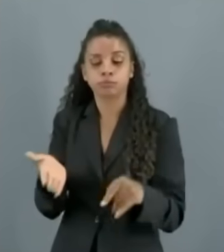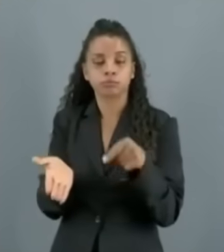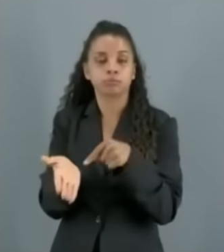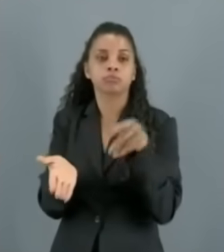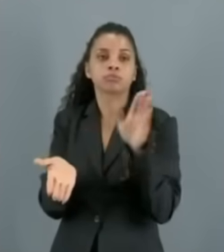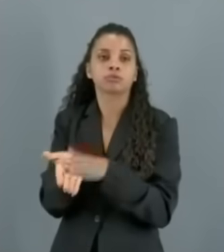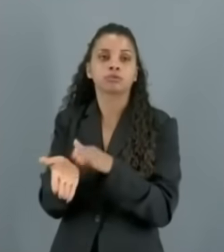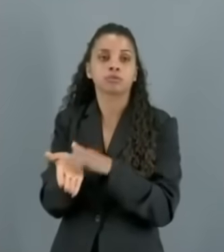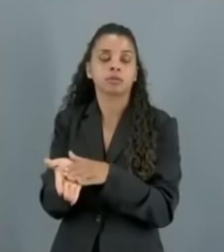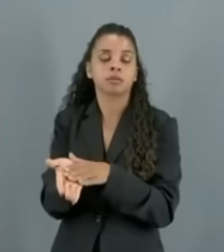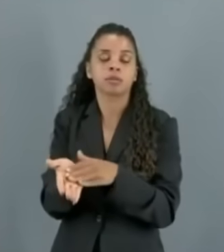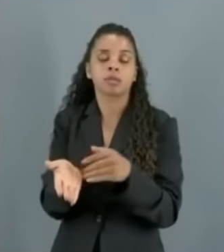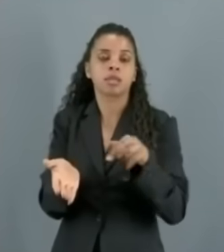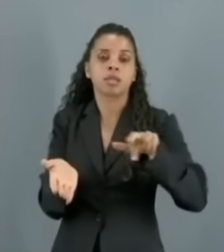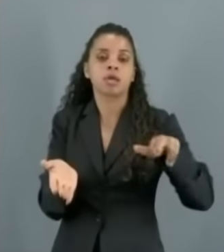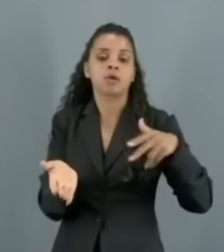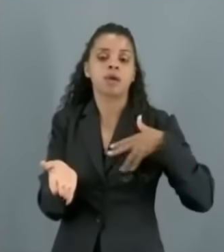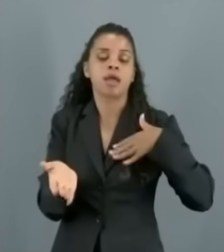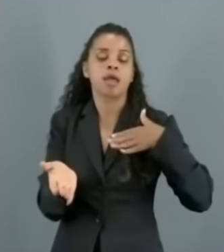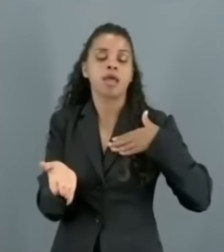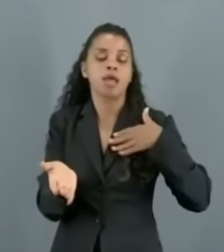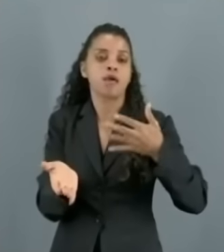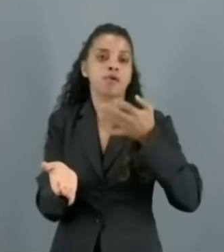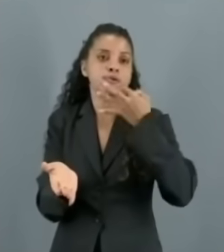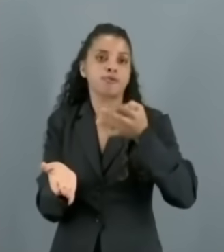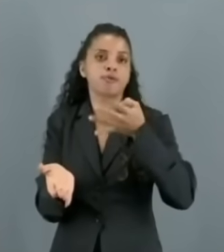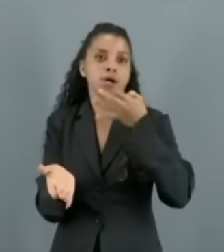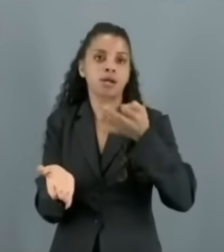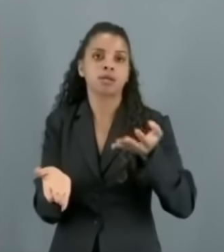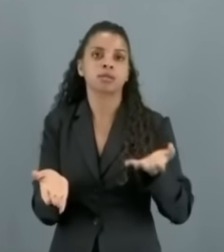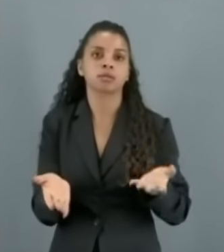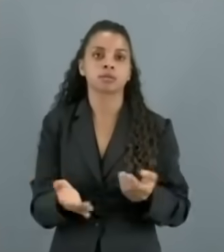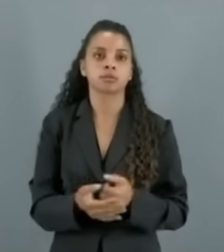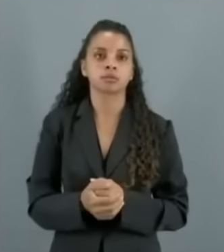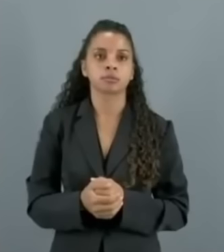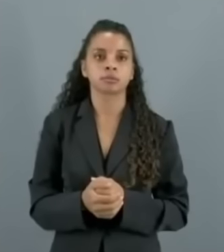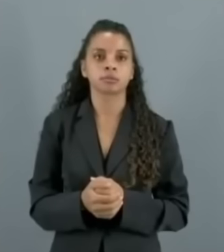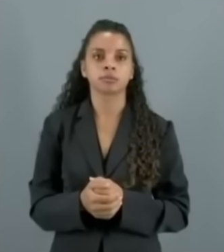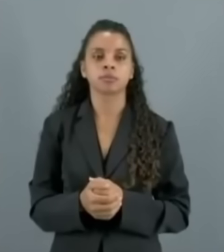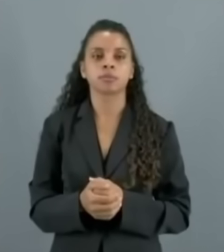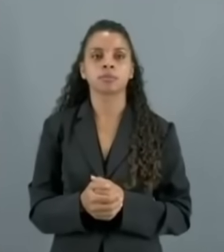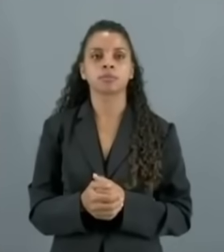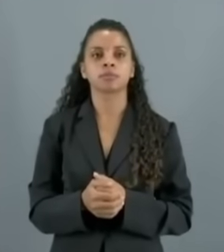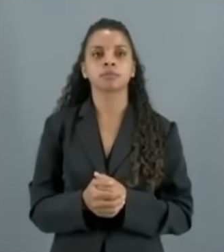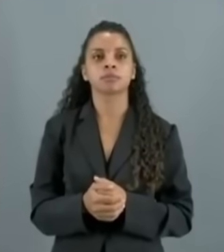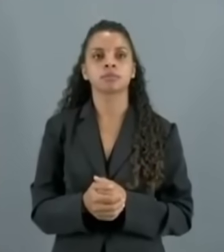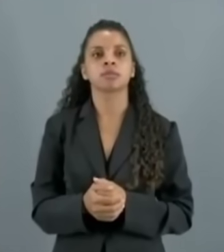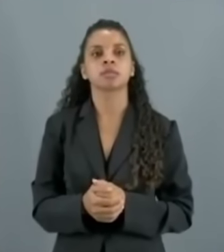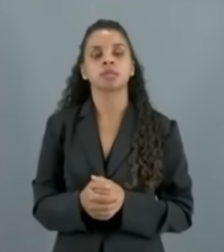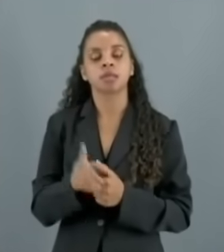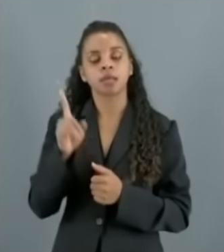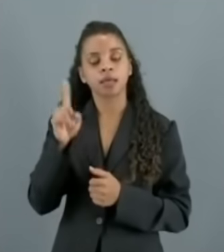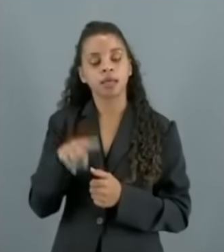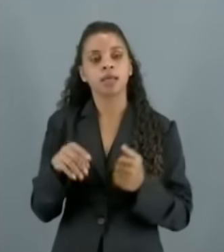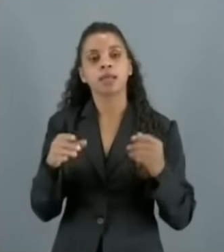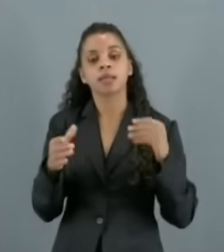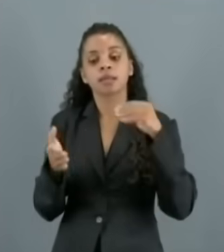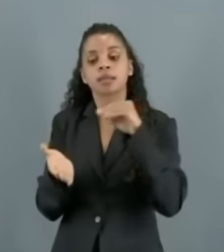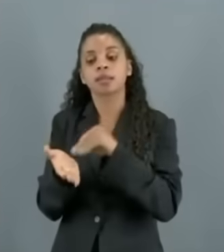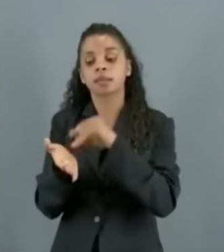sou eu que estou falando, não. Vossa Excelência lê o jornal são os autos. Ou eu leio não, o senadora, relatório. por favor. Isso está dentro do relatório que